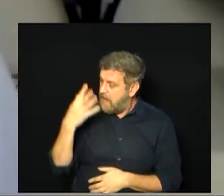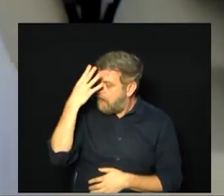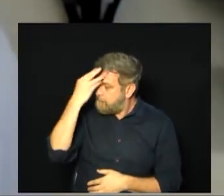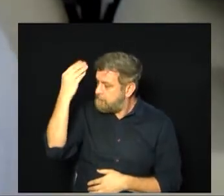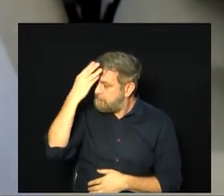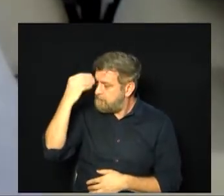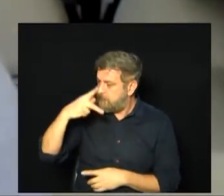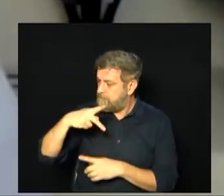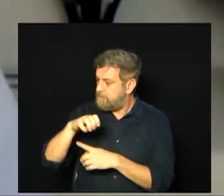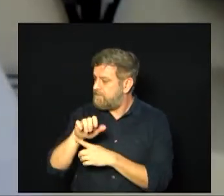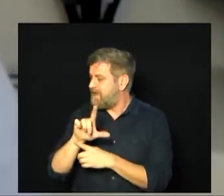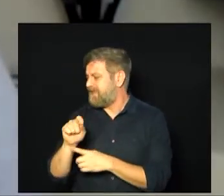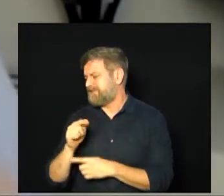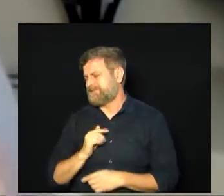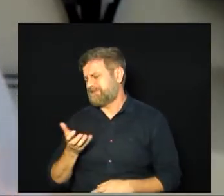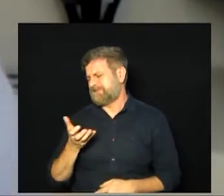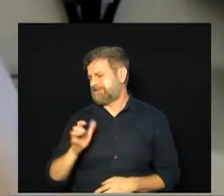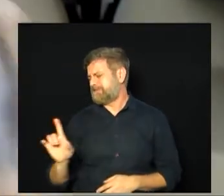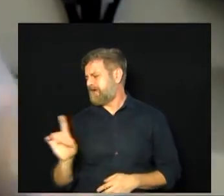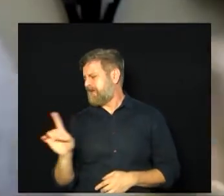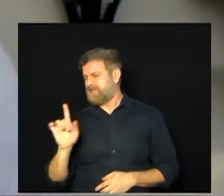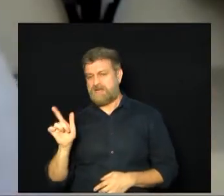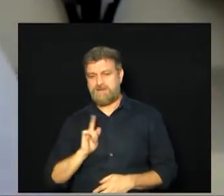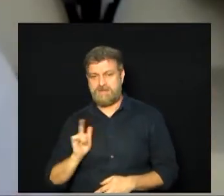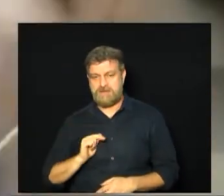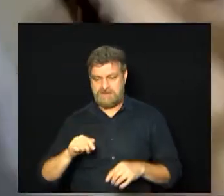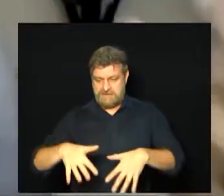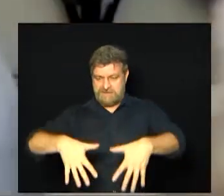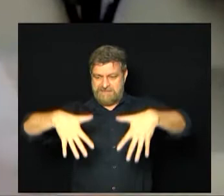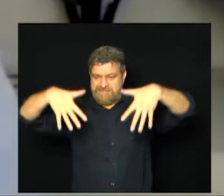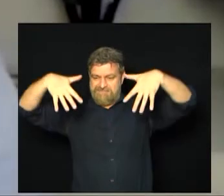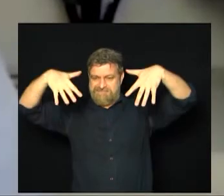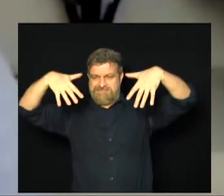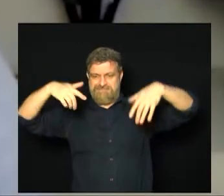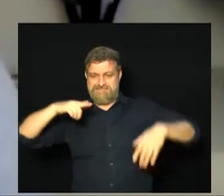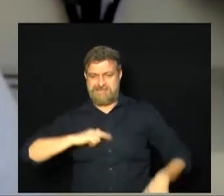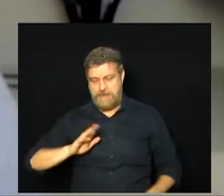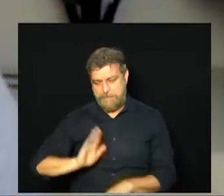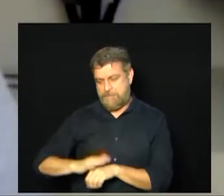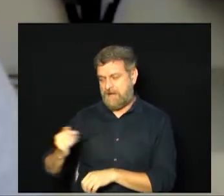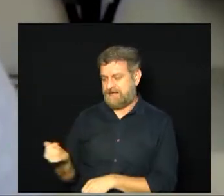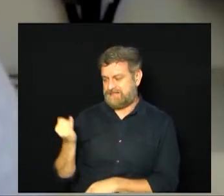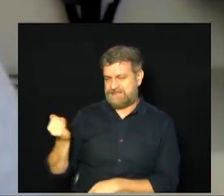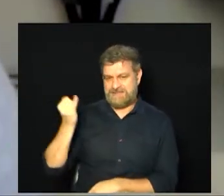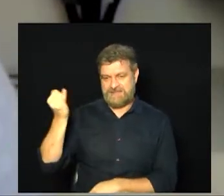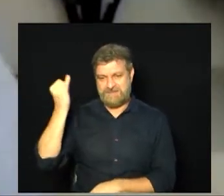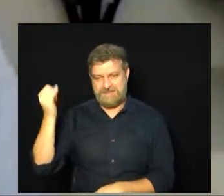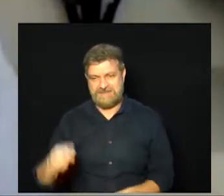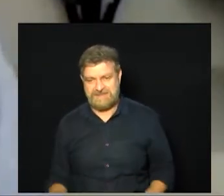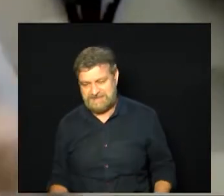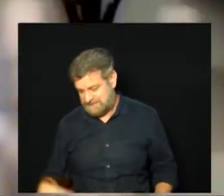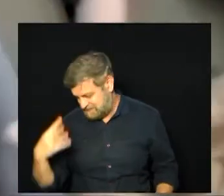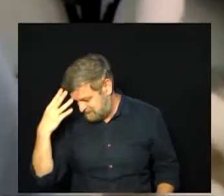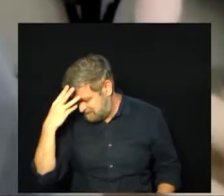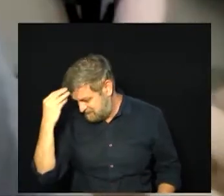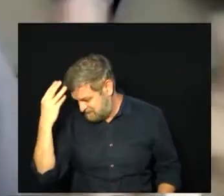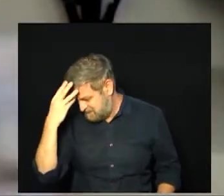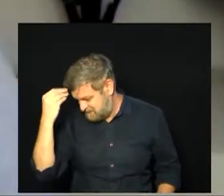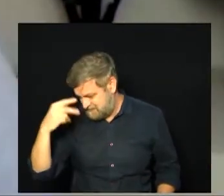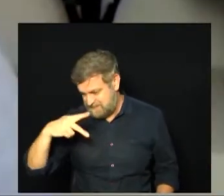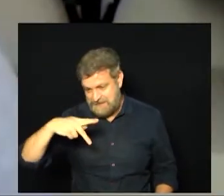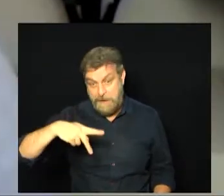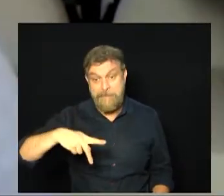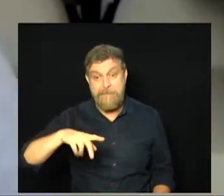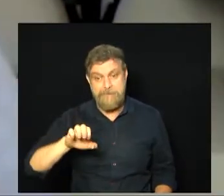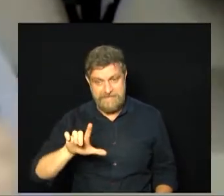não queria muito, ele achava que tinha que ter um palco assim, mais importante para fazer o milésimo do tamanho